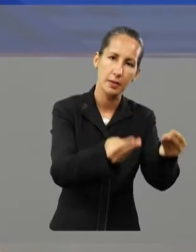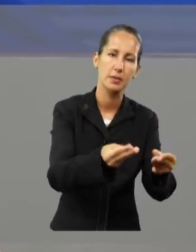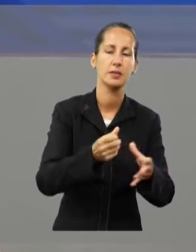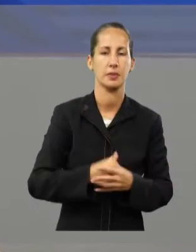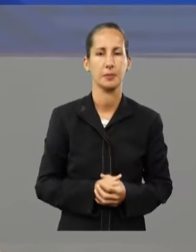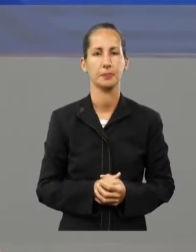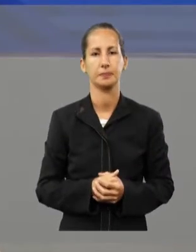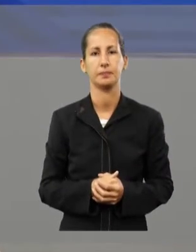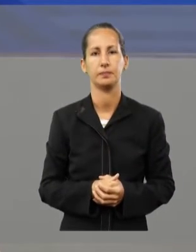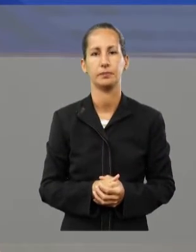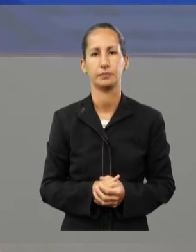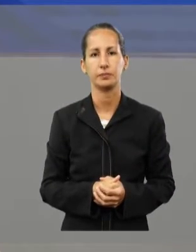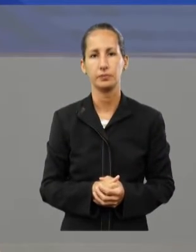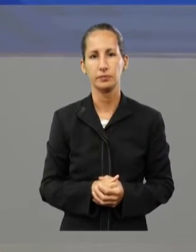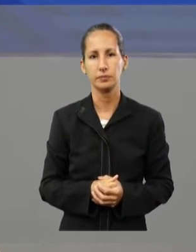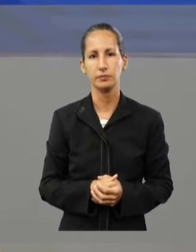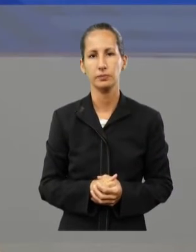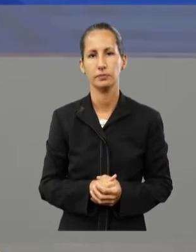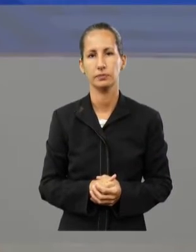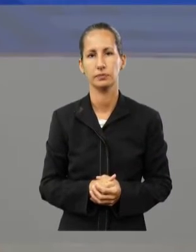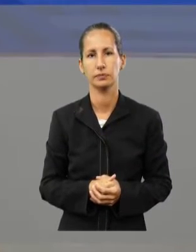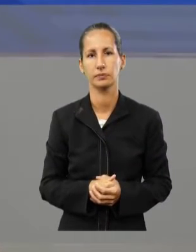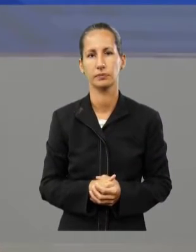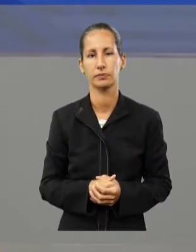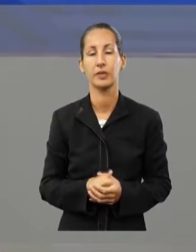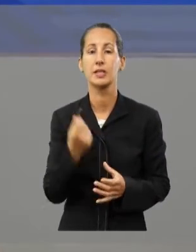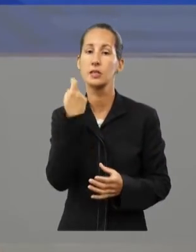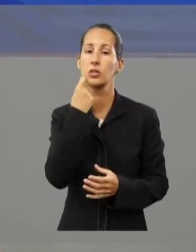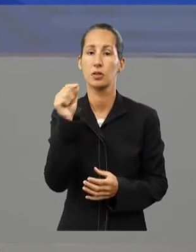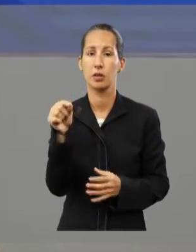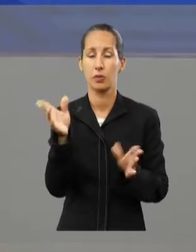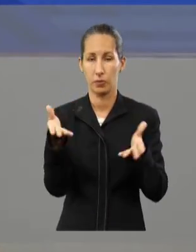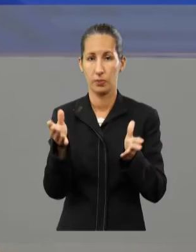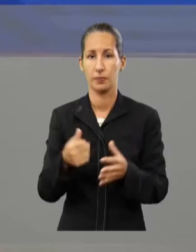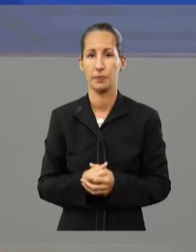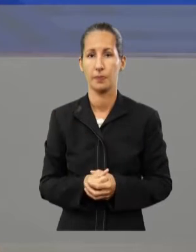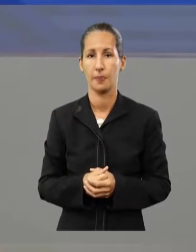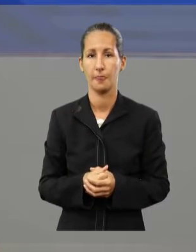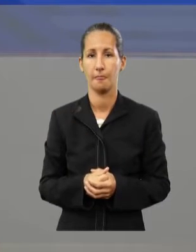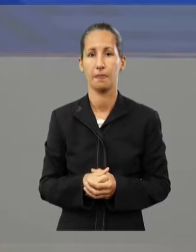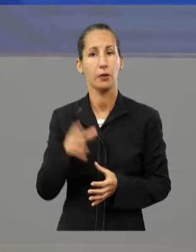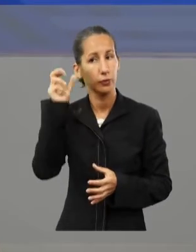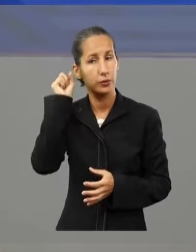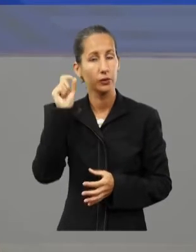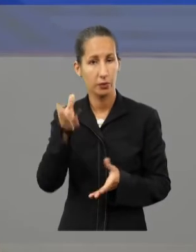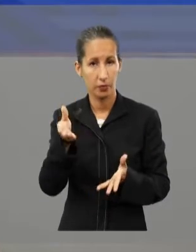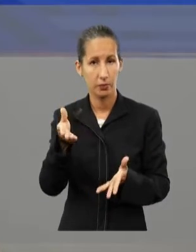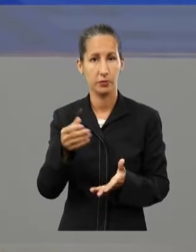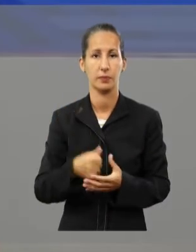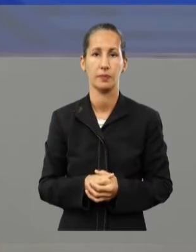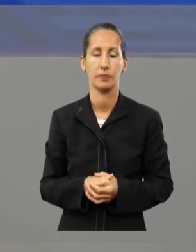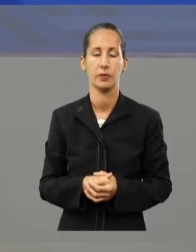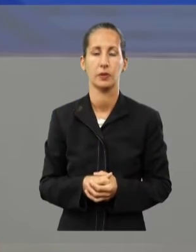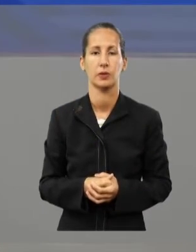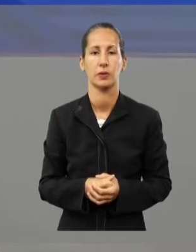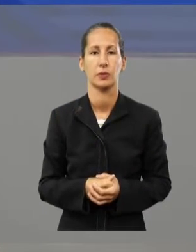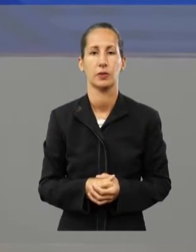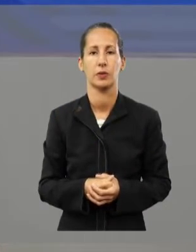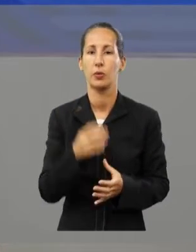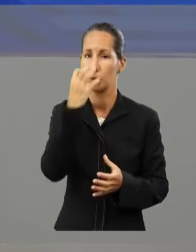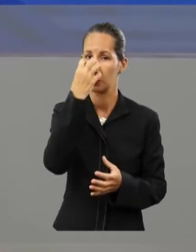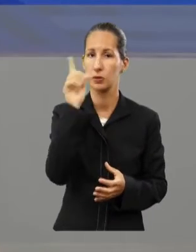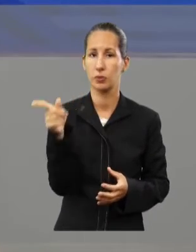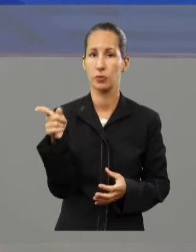bom? Pois agora mesmo, agora sexta-feira, quem estiver me ouvindo aí, o circo de